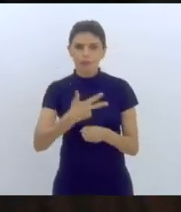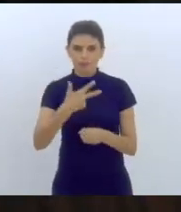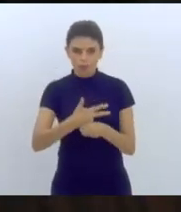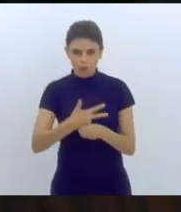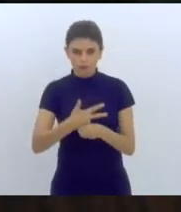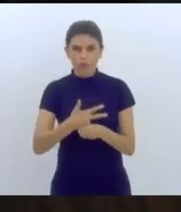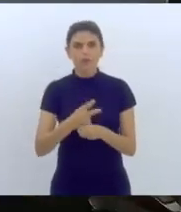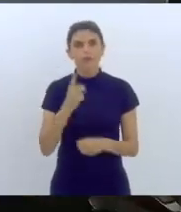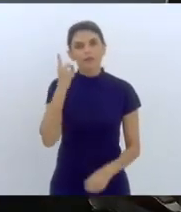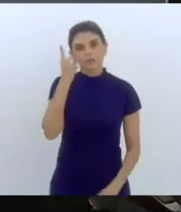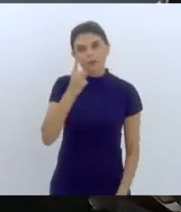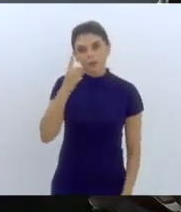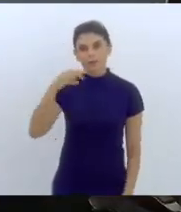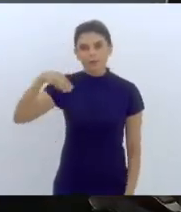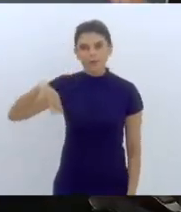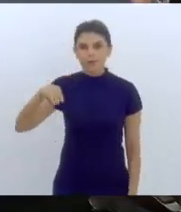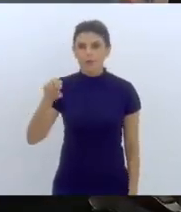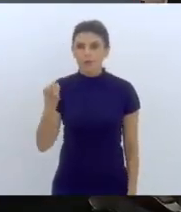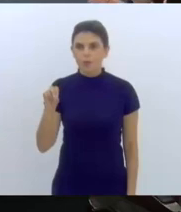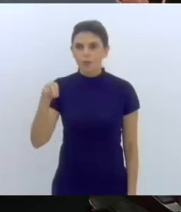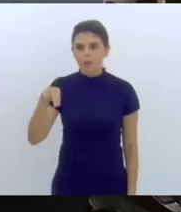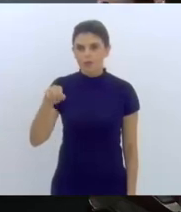Neto.